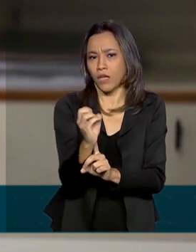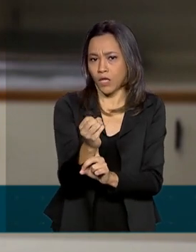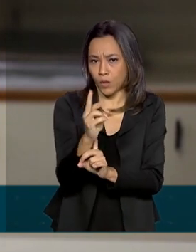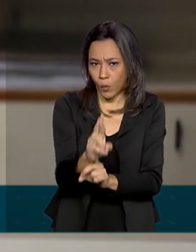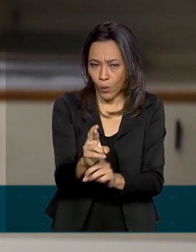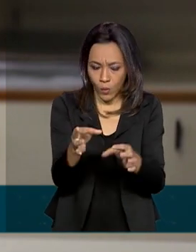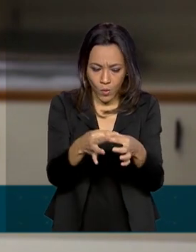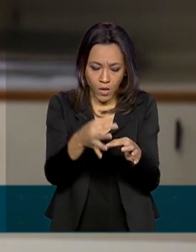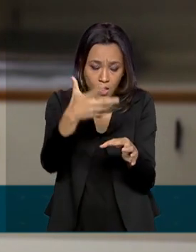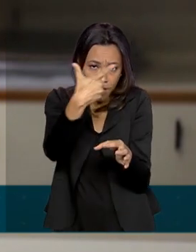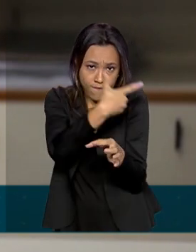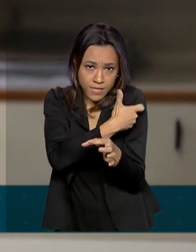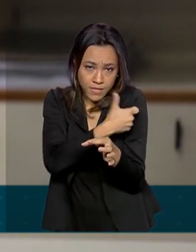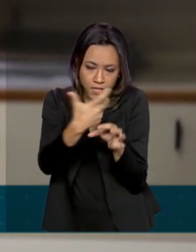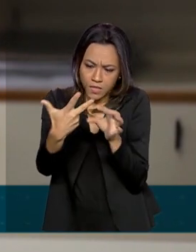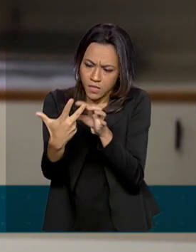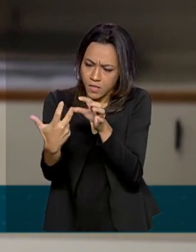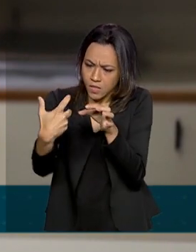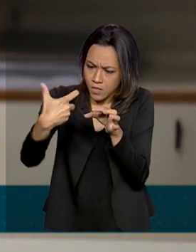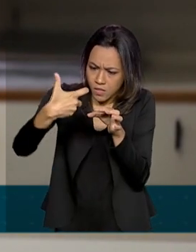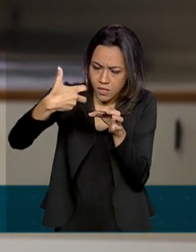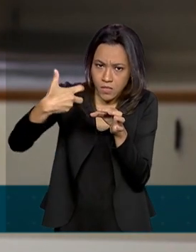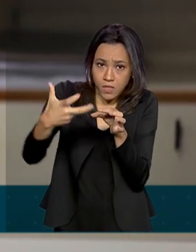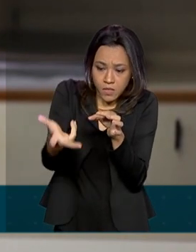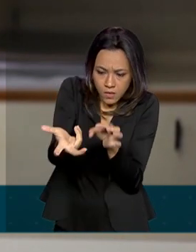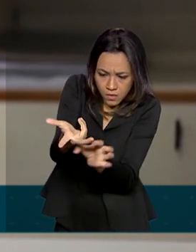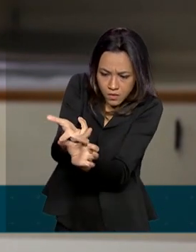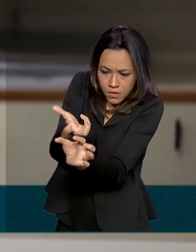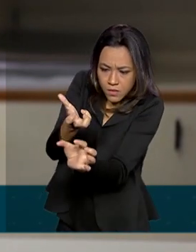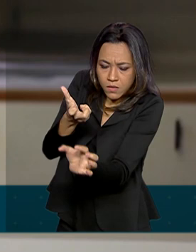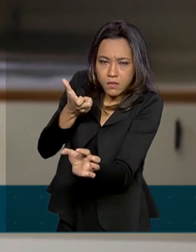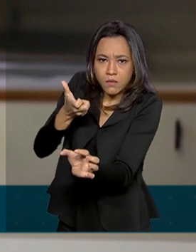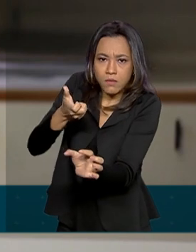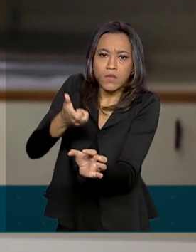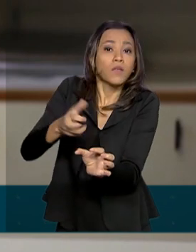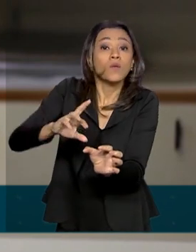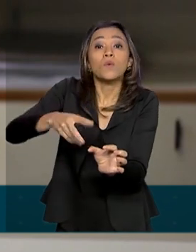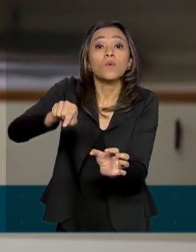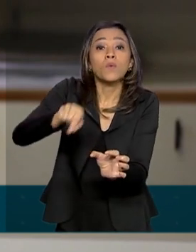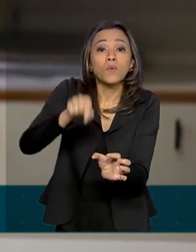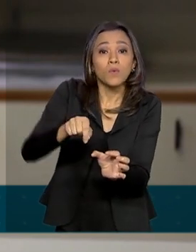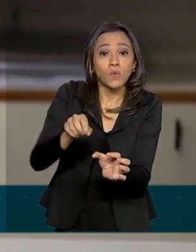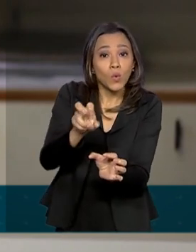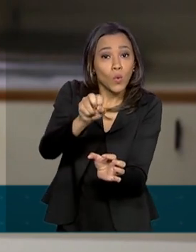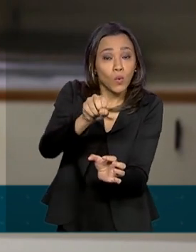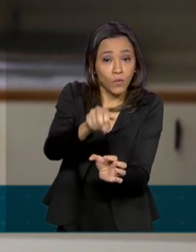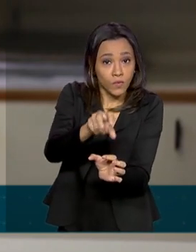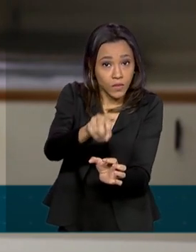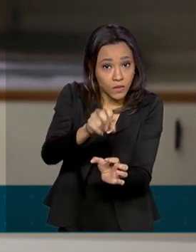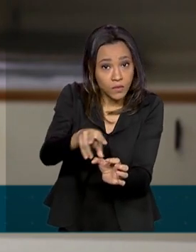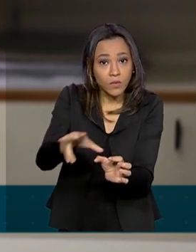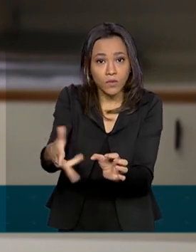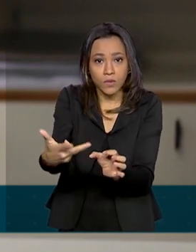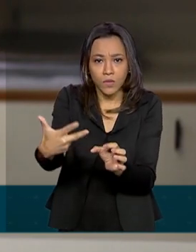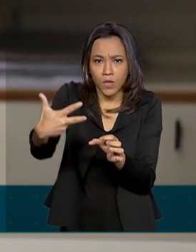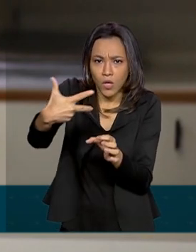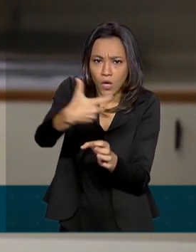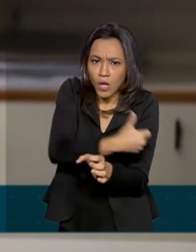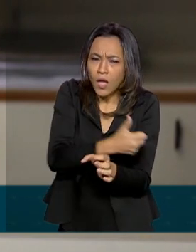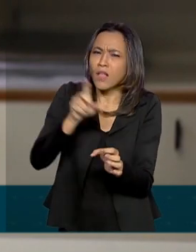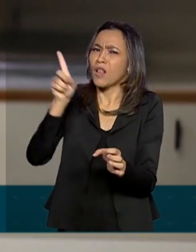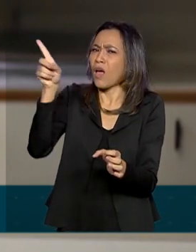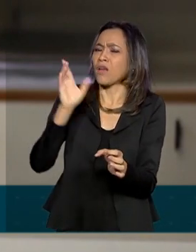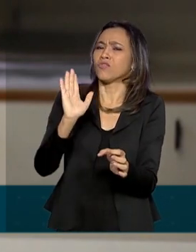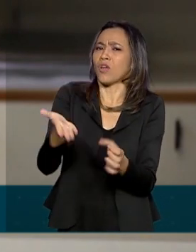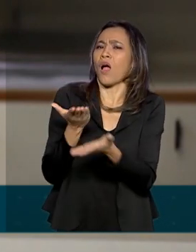insere a espícula do coronavírus. Esta plataforma de usar um vetor viral, Oxford já